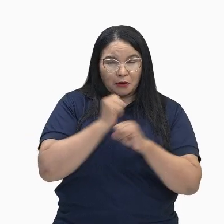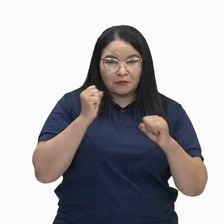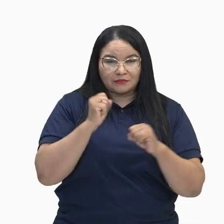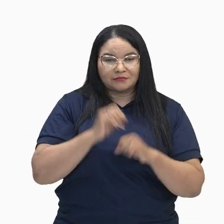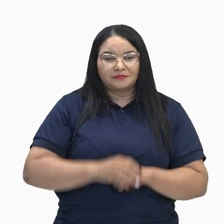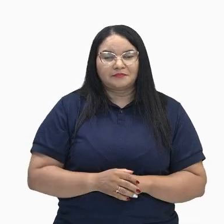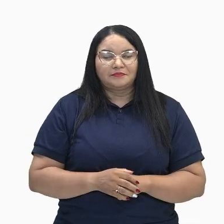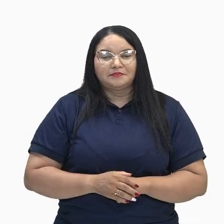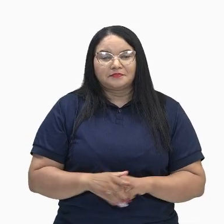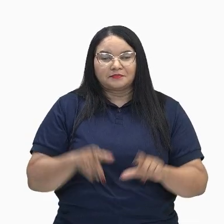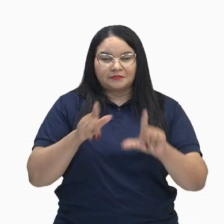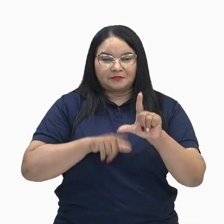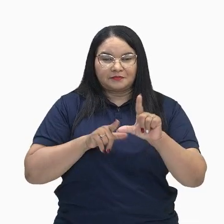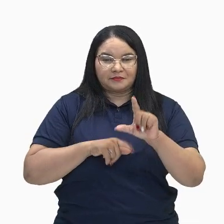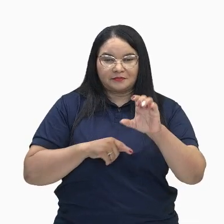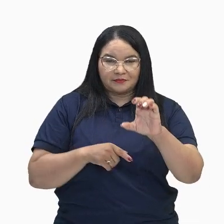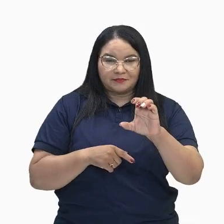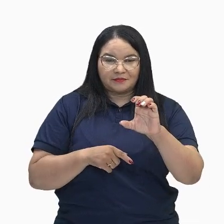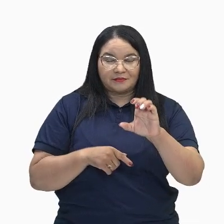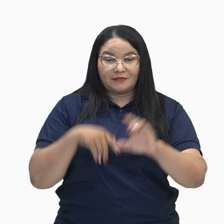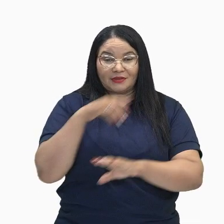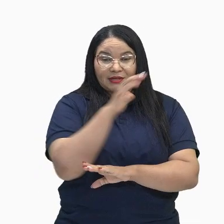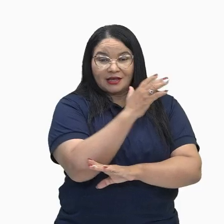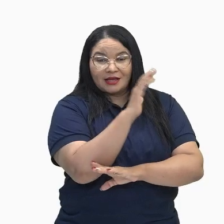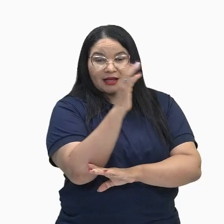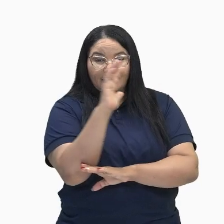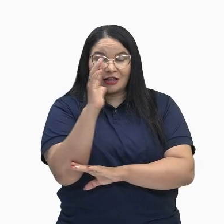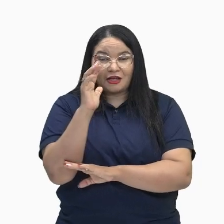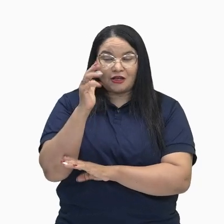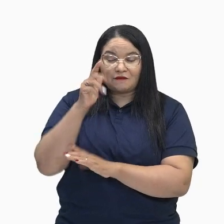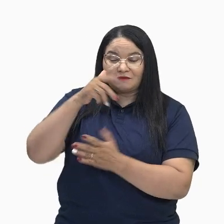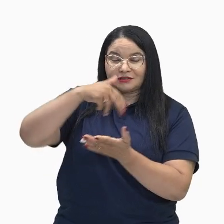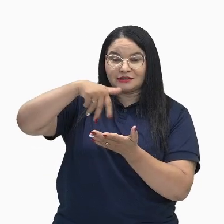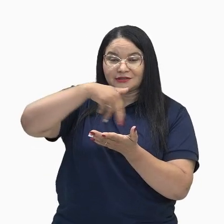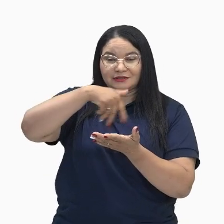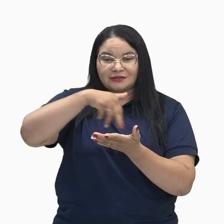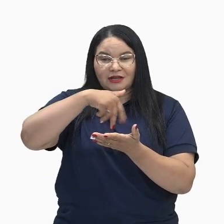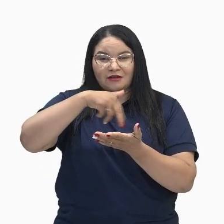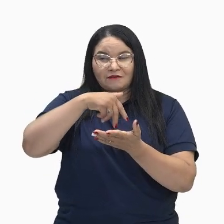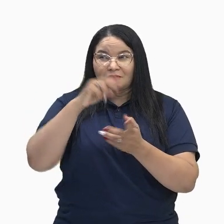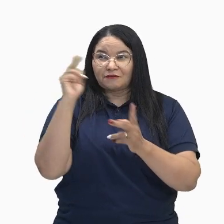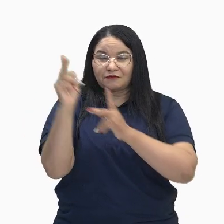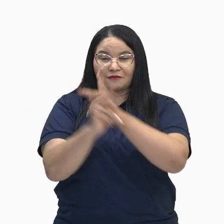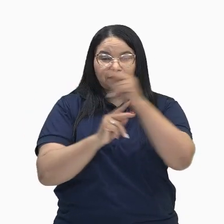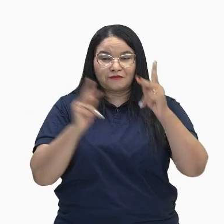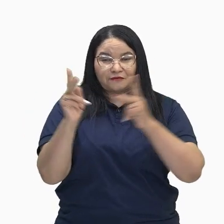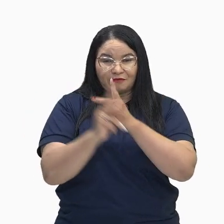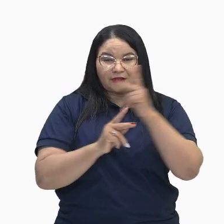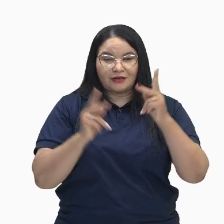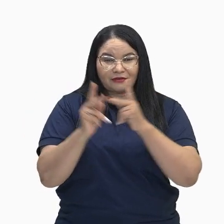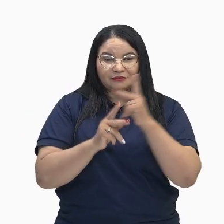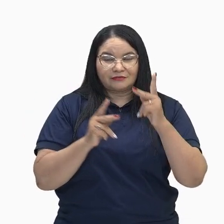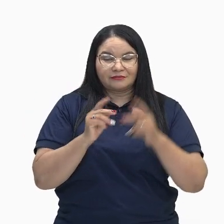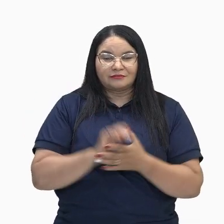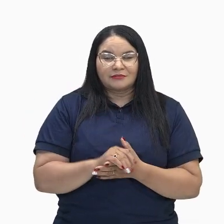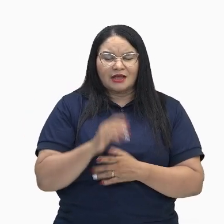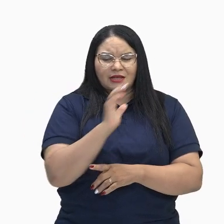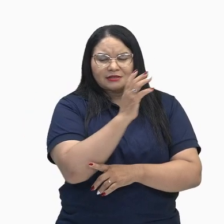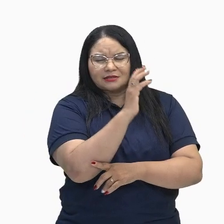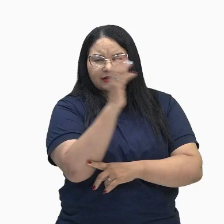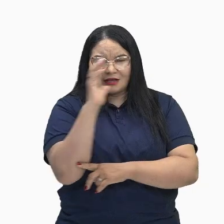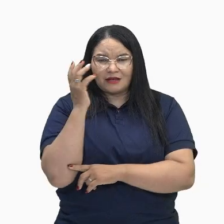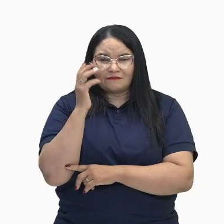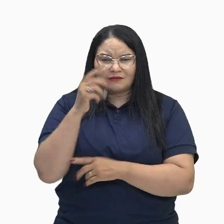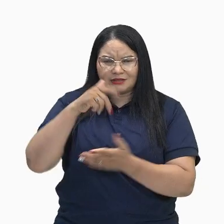as árvores dançavam ao som do vento que atravessava a mata. Então, as árvores dançavam.